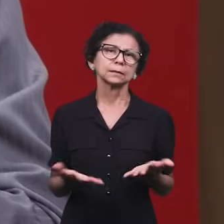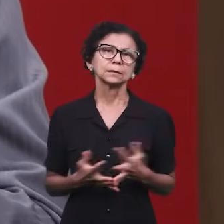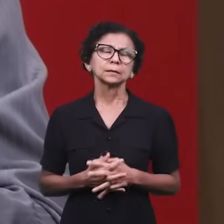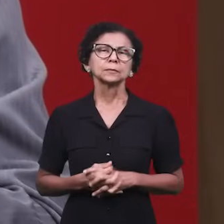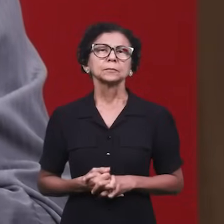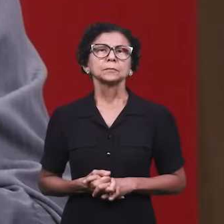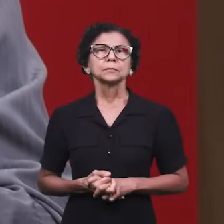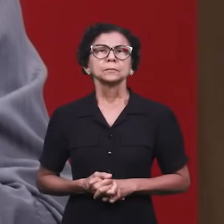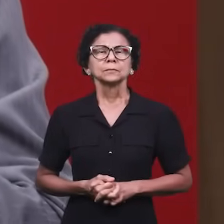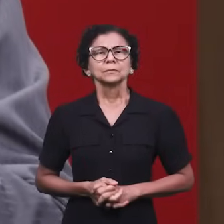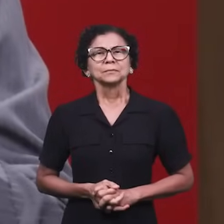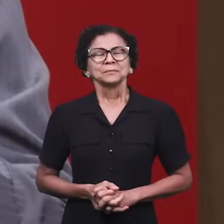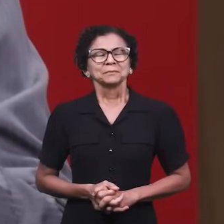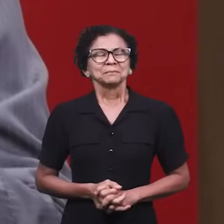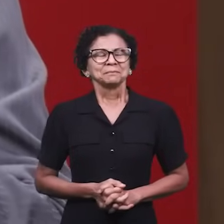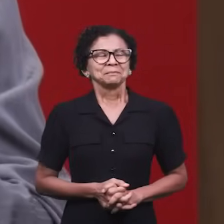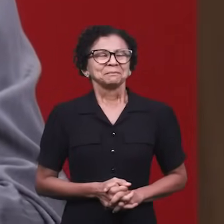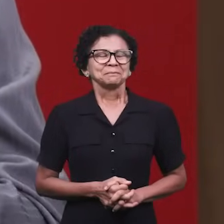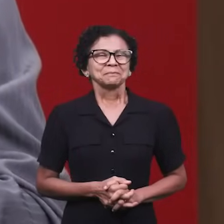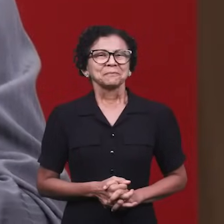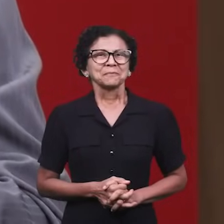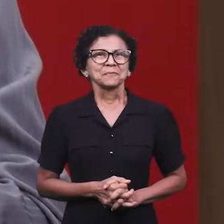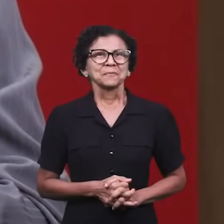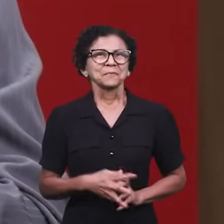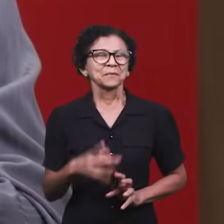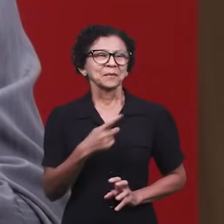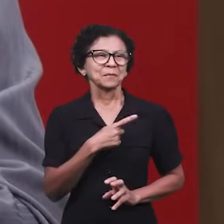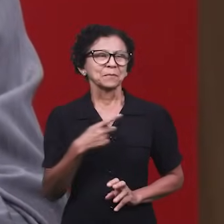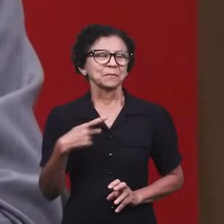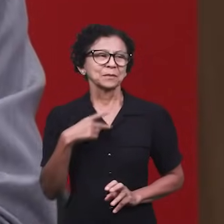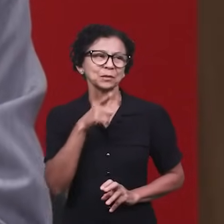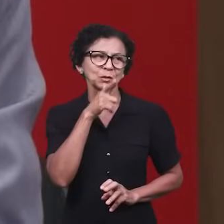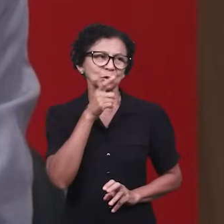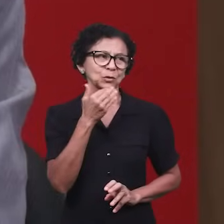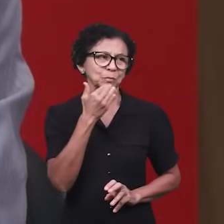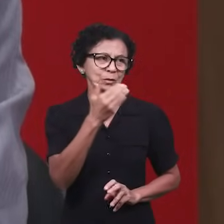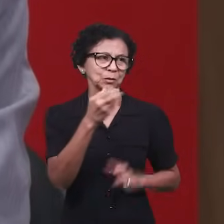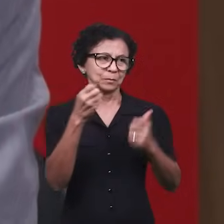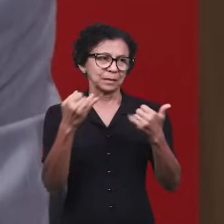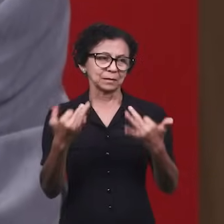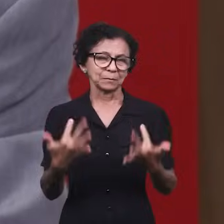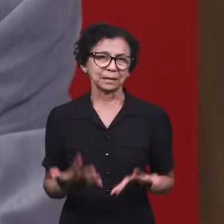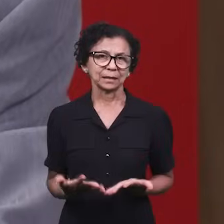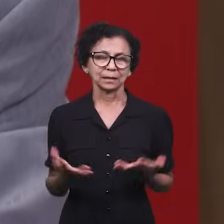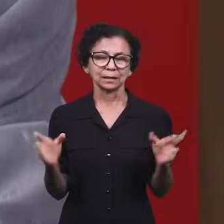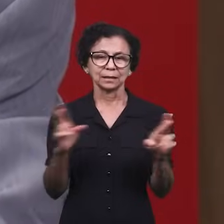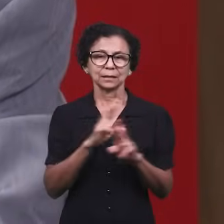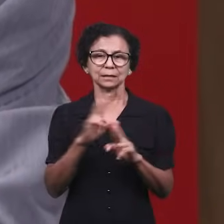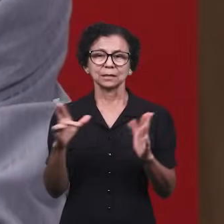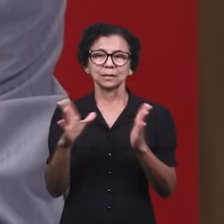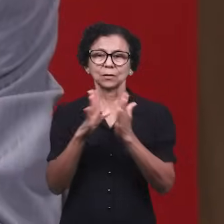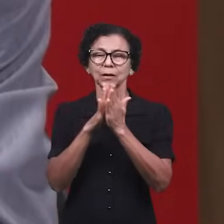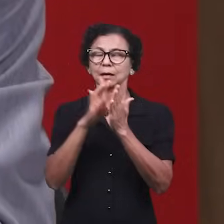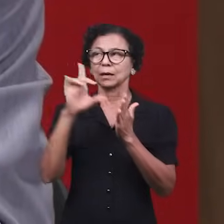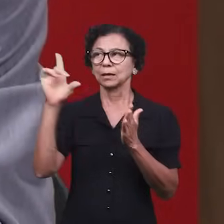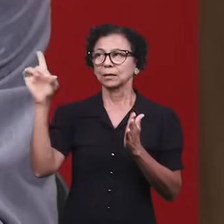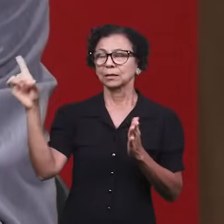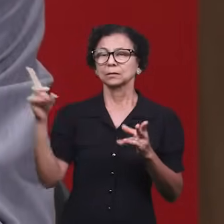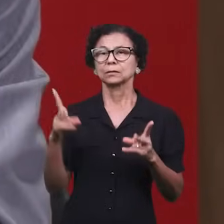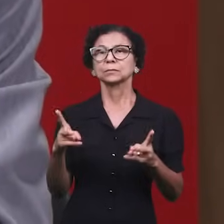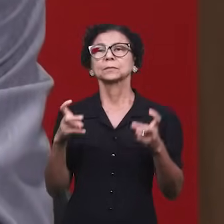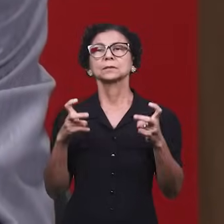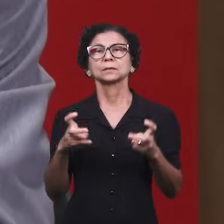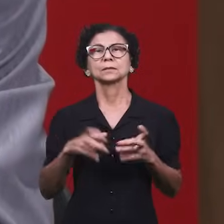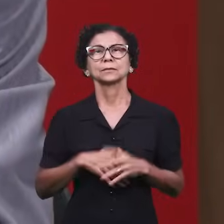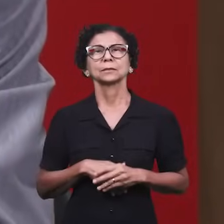mas eu queria até que o pastor Gilson trouxesse para nós, porque quando a gente olha para a palavra, nós já conseguimos identificar de uma certa